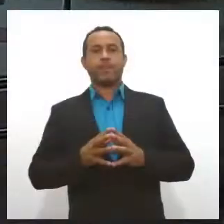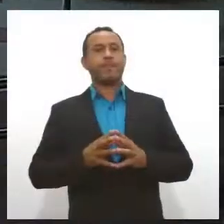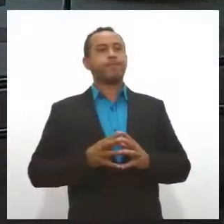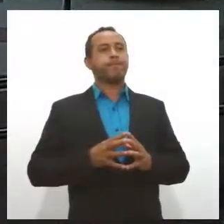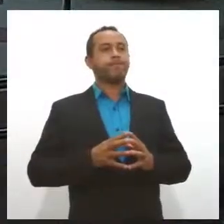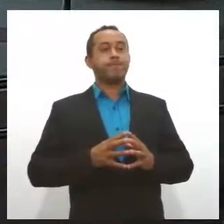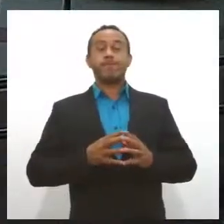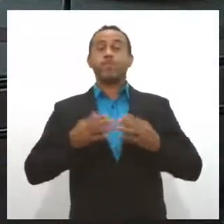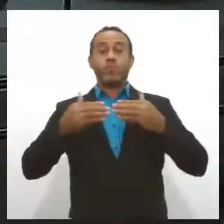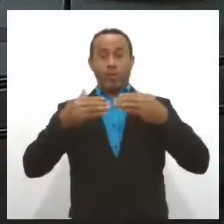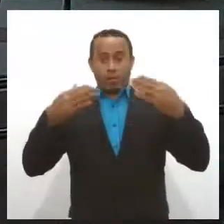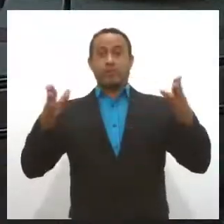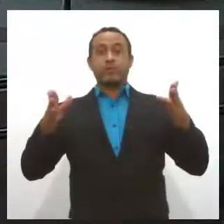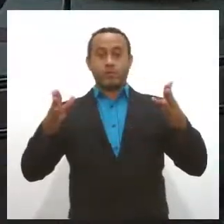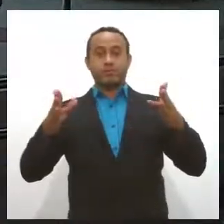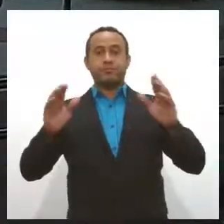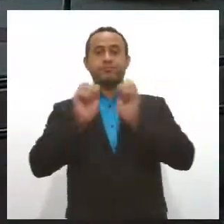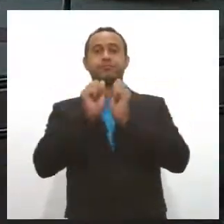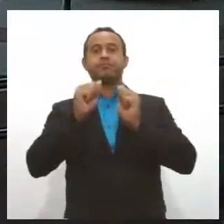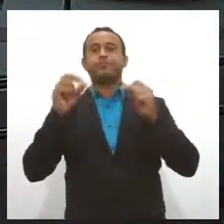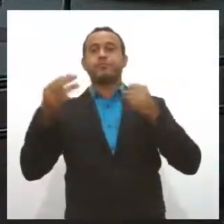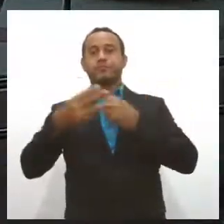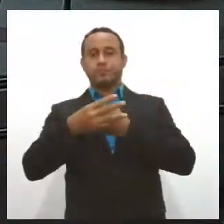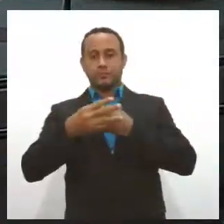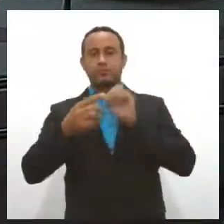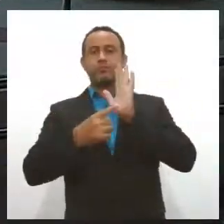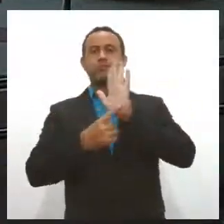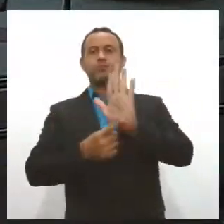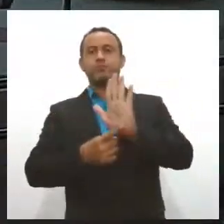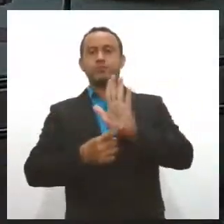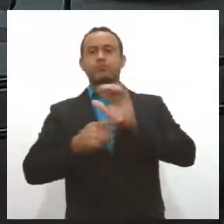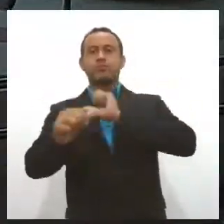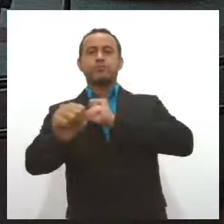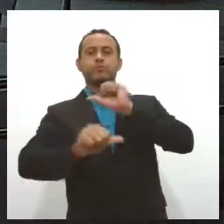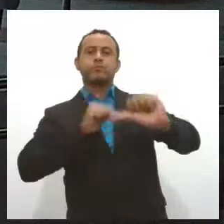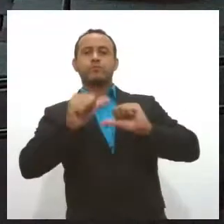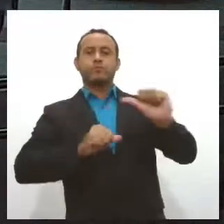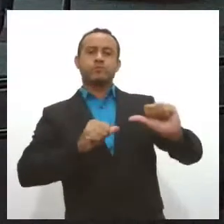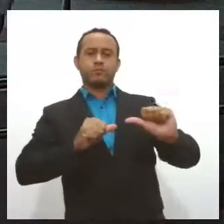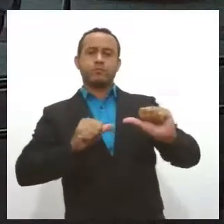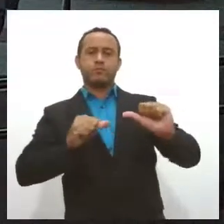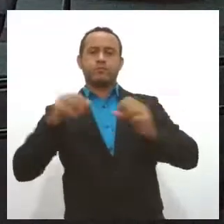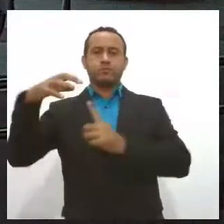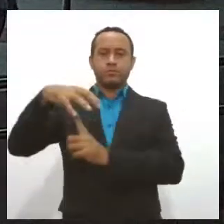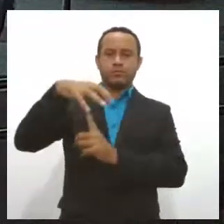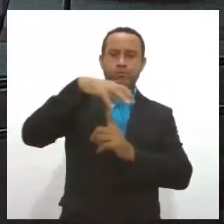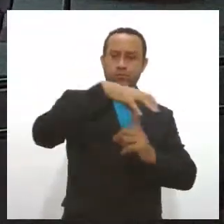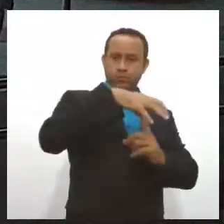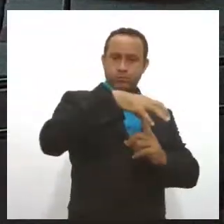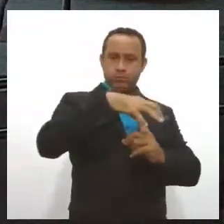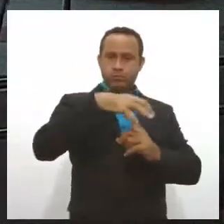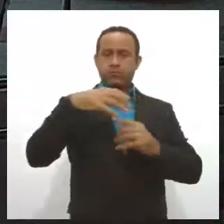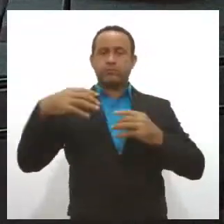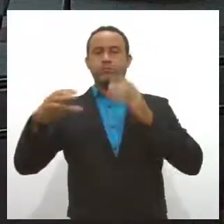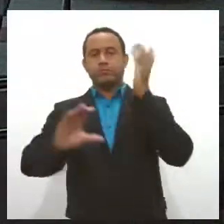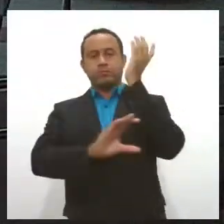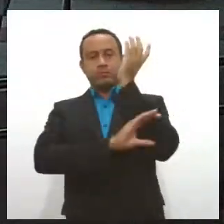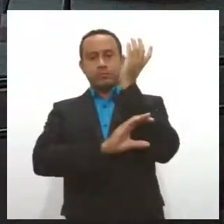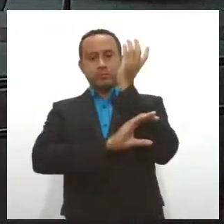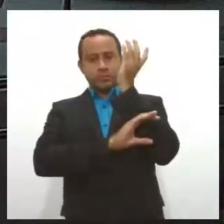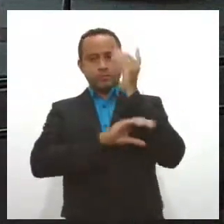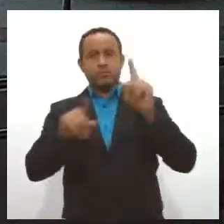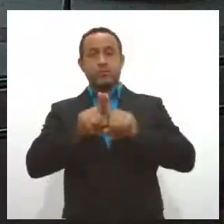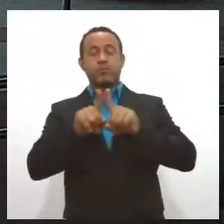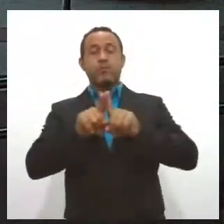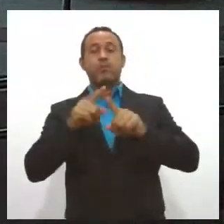E vamos começar o Alésio Notícia mostrando, né, a mudança do funcionamento de feiras e mercado central devido às eleições de domingo,